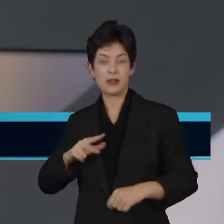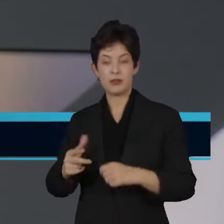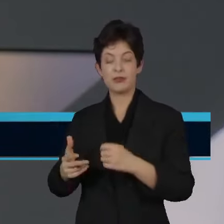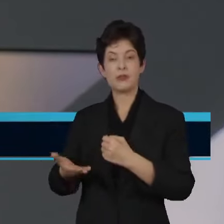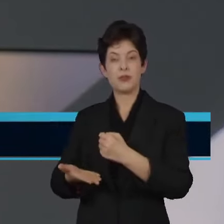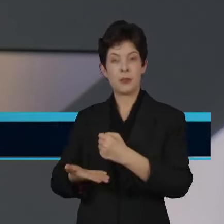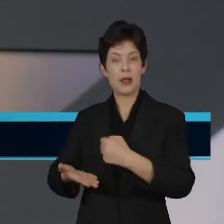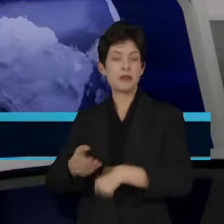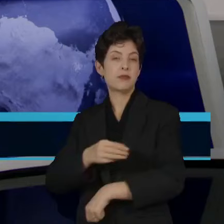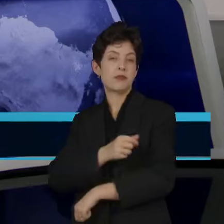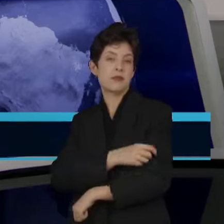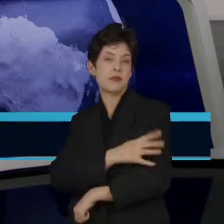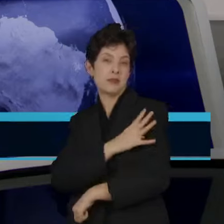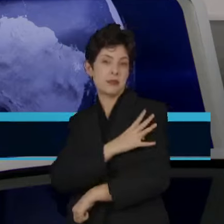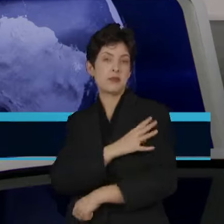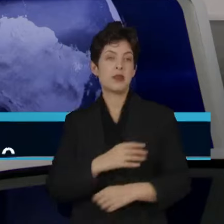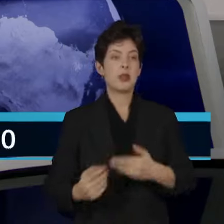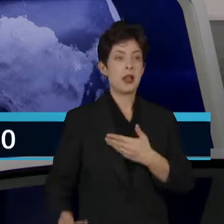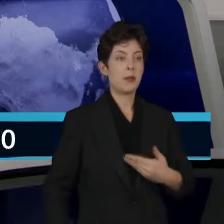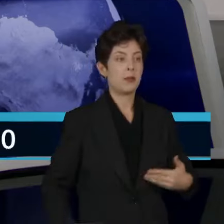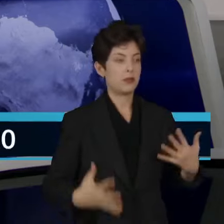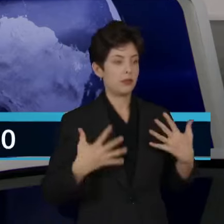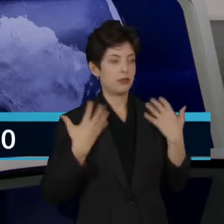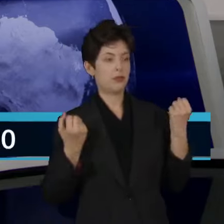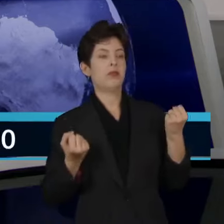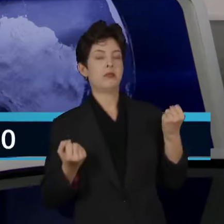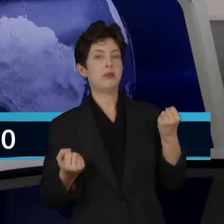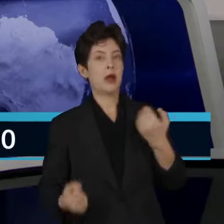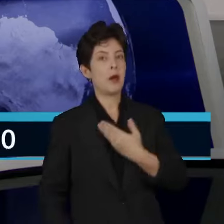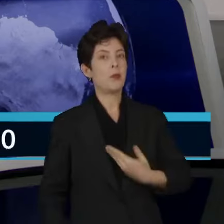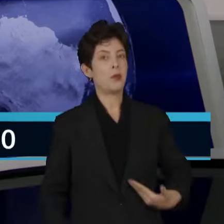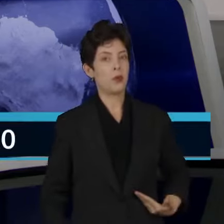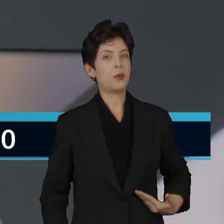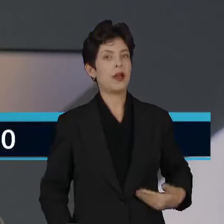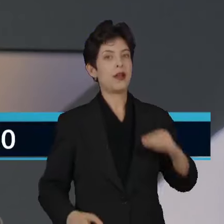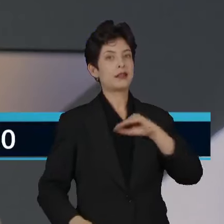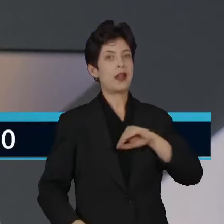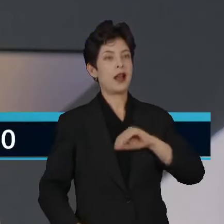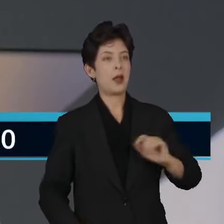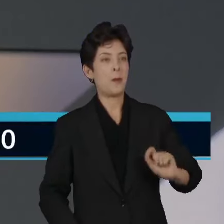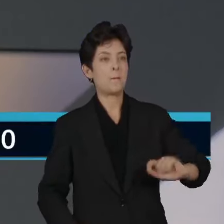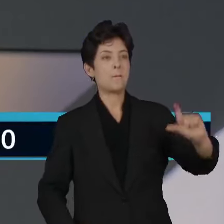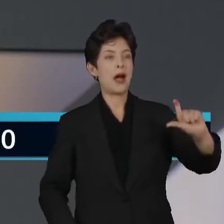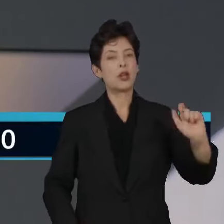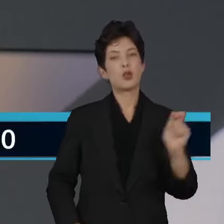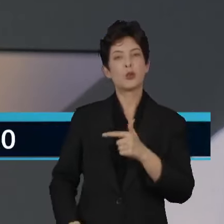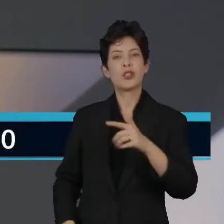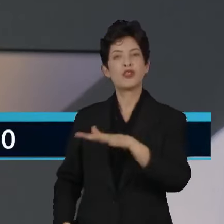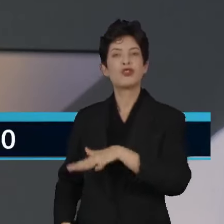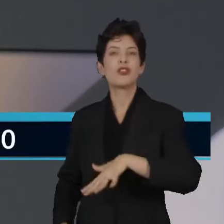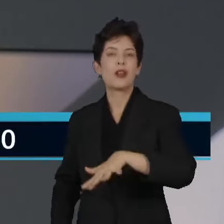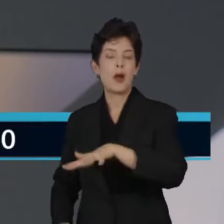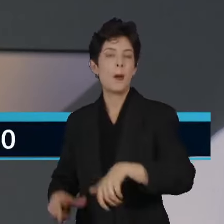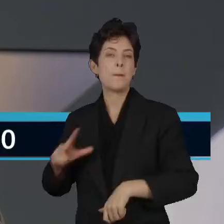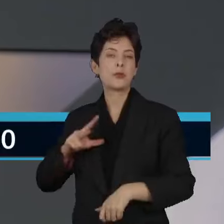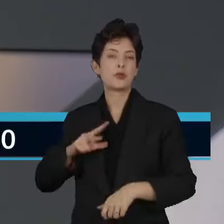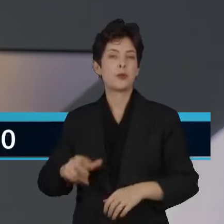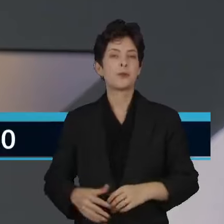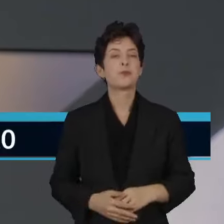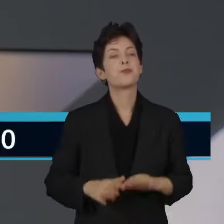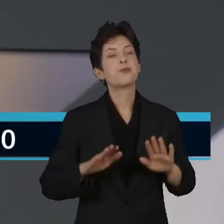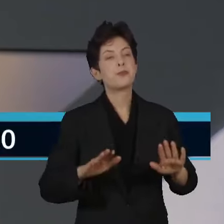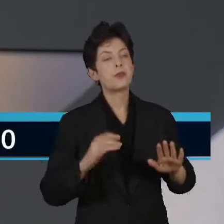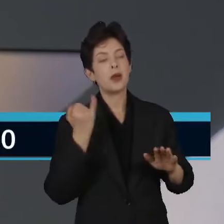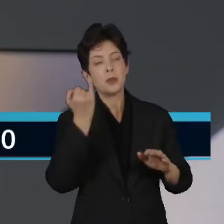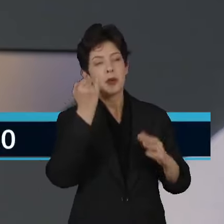e a universidade pública, nós vamos ter surpresa que a universidade pública provavelmente ganhando mais do que a base. Né? Então, mas o fundamental é esse. Você